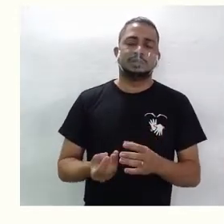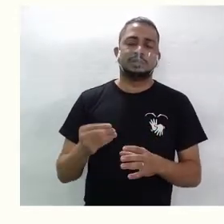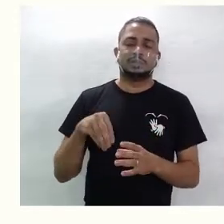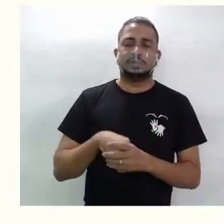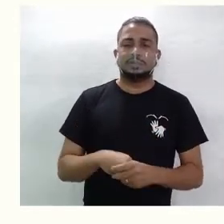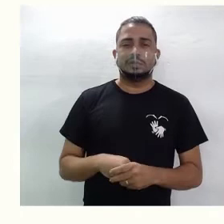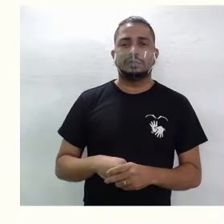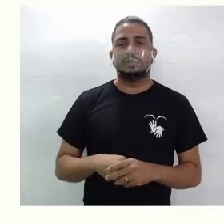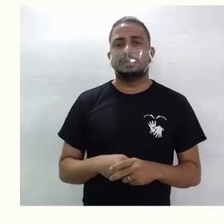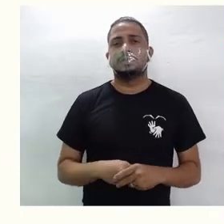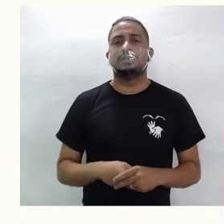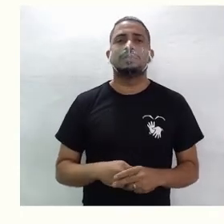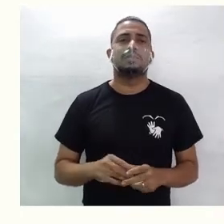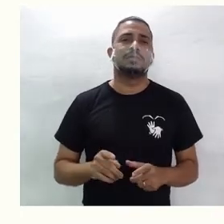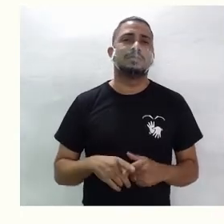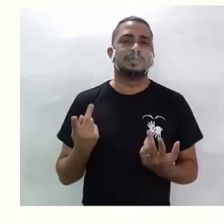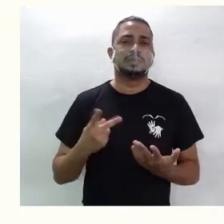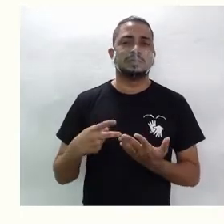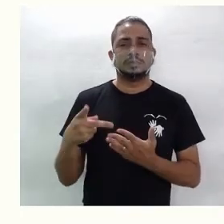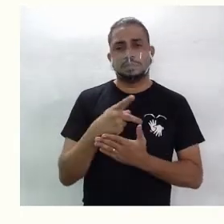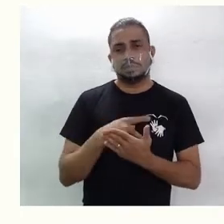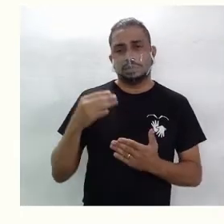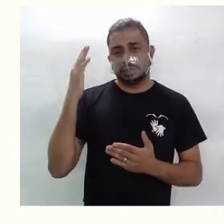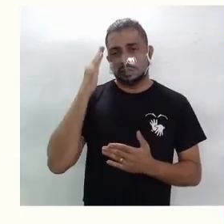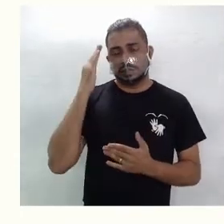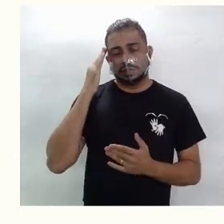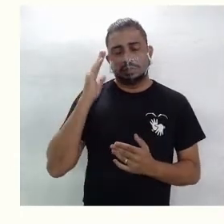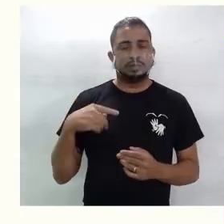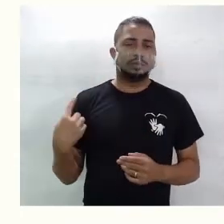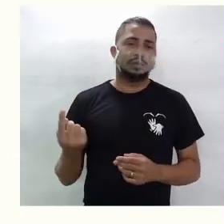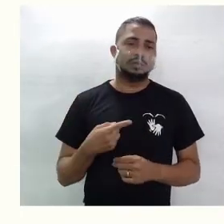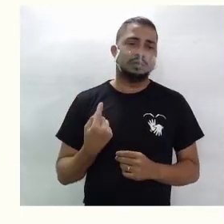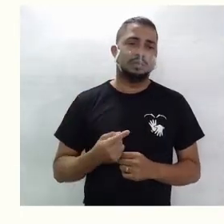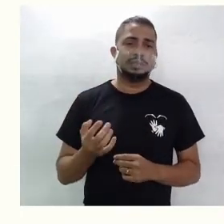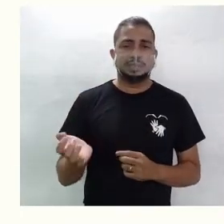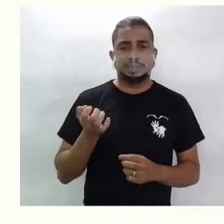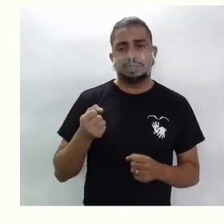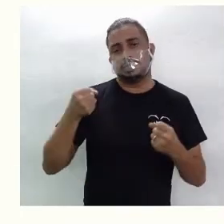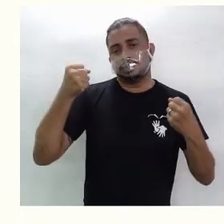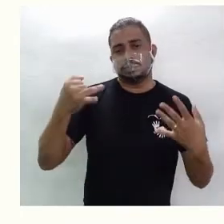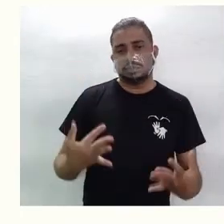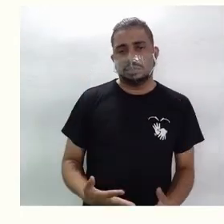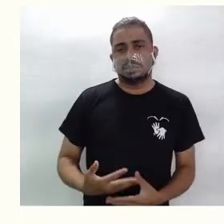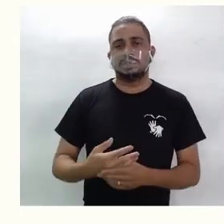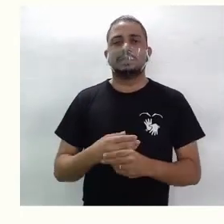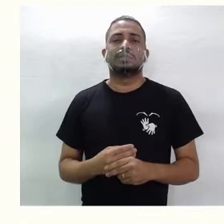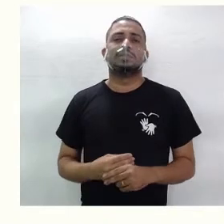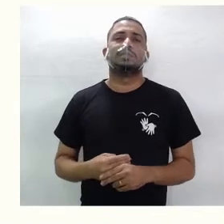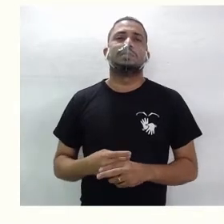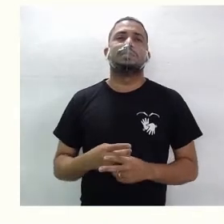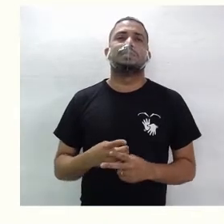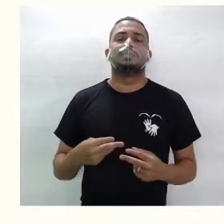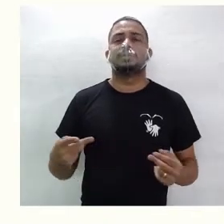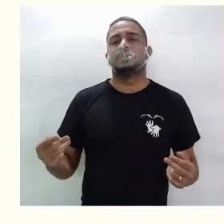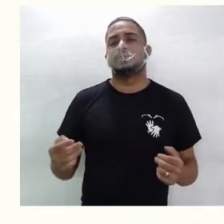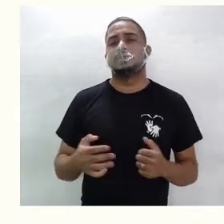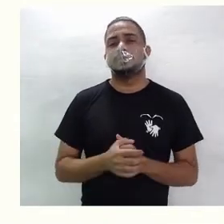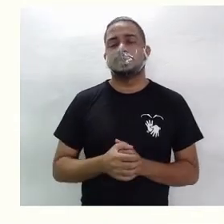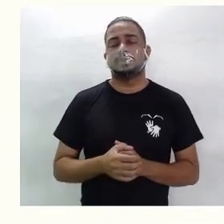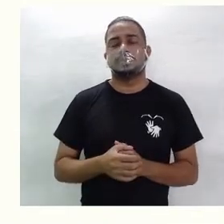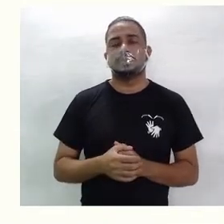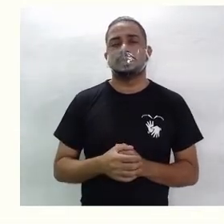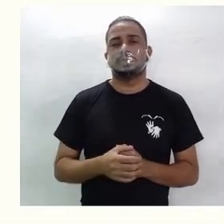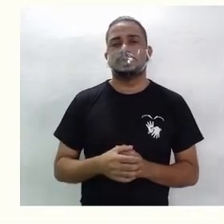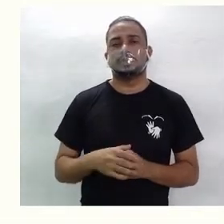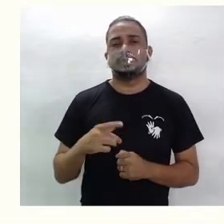nesse croquis mais um mapa para entendimento nosso ou de alguém que a gente queira explicar sobre a rua, explicar sobre alguma coisa. Não tem